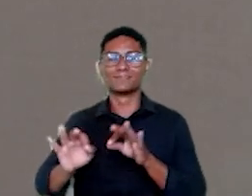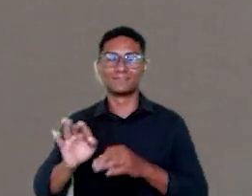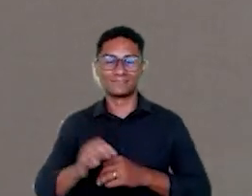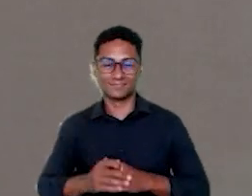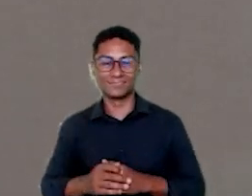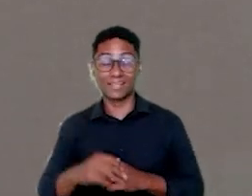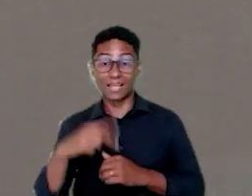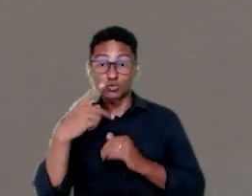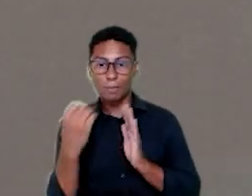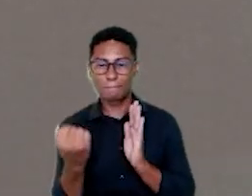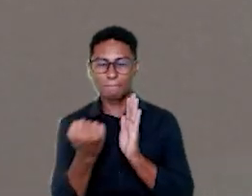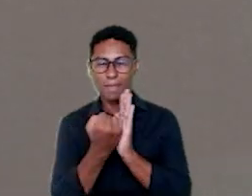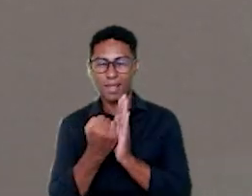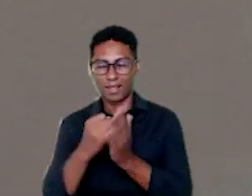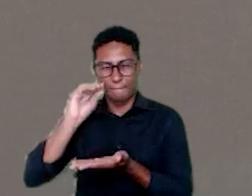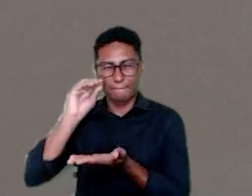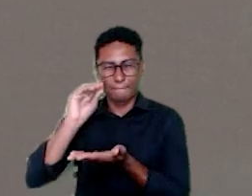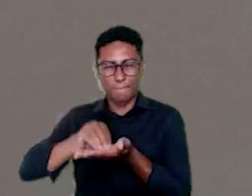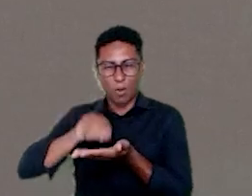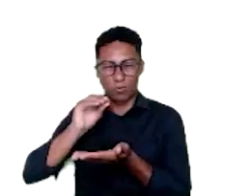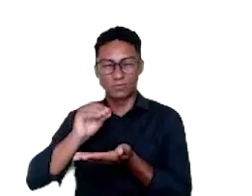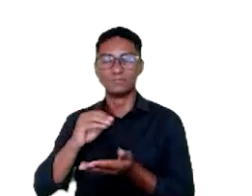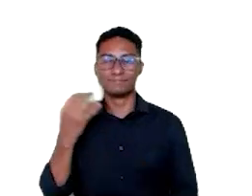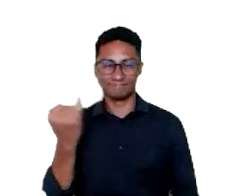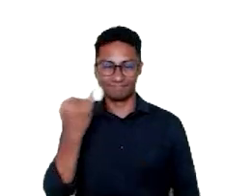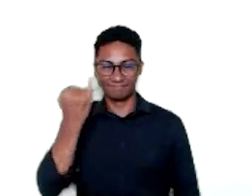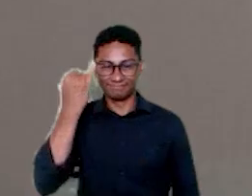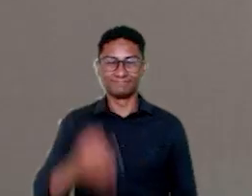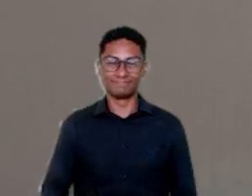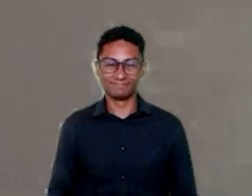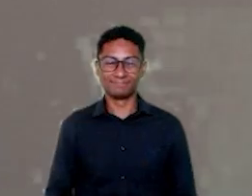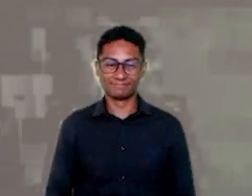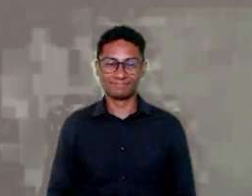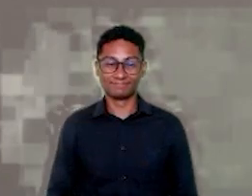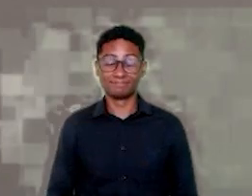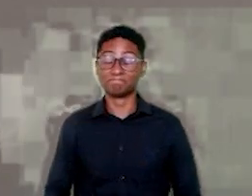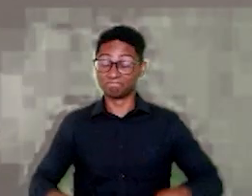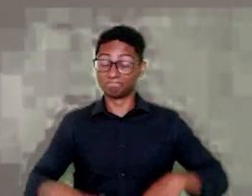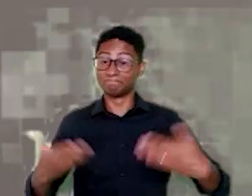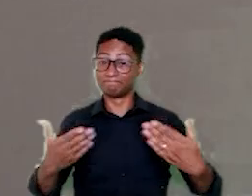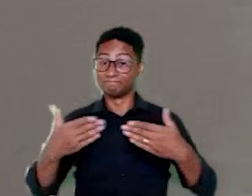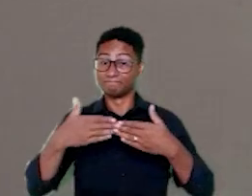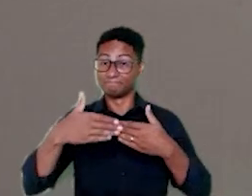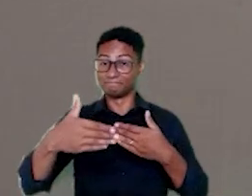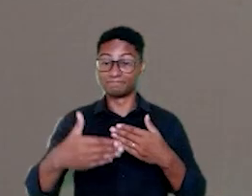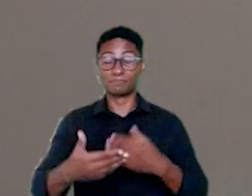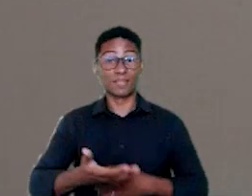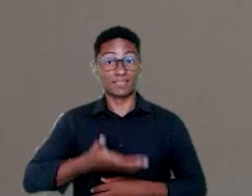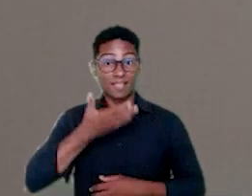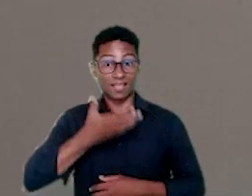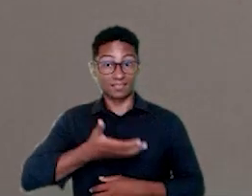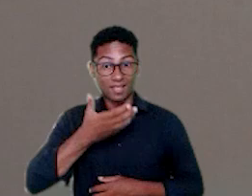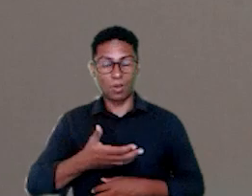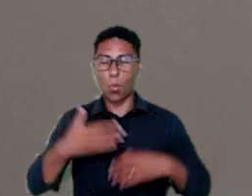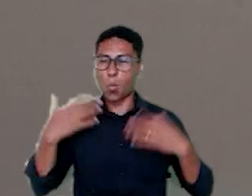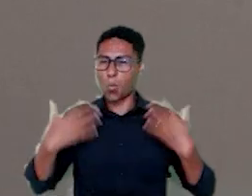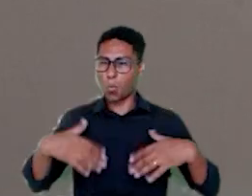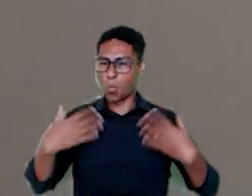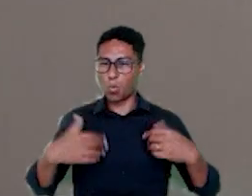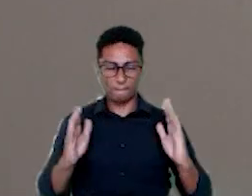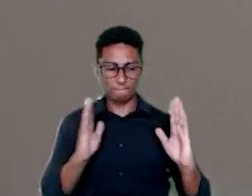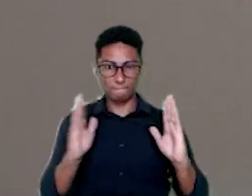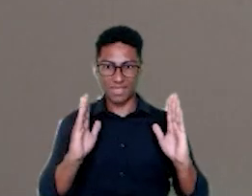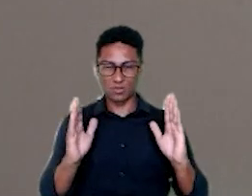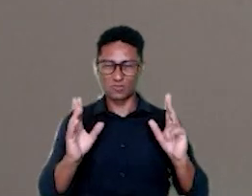Deixar, né, a sua marca registrada. Também é importante. E esse Natal, acho que tem tudo aí para ser, né, um ótimo período de vendas.